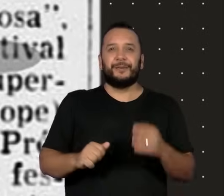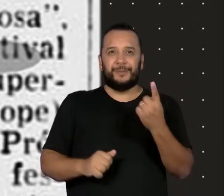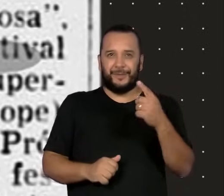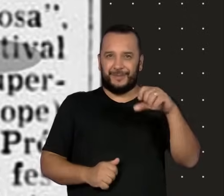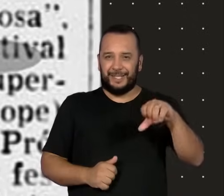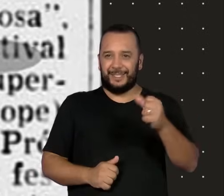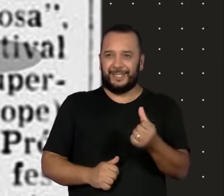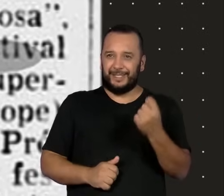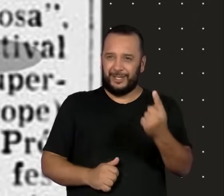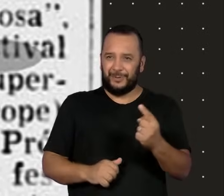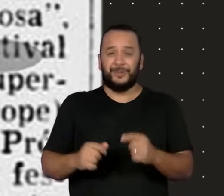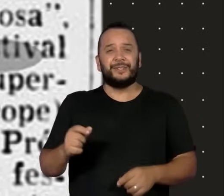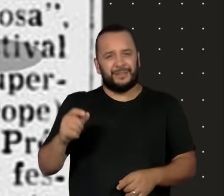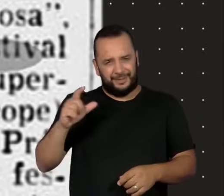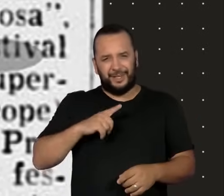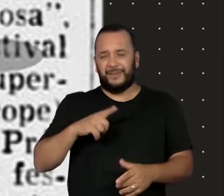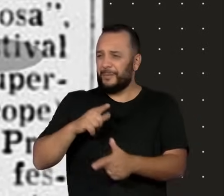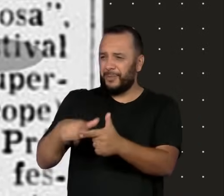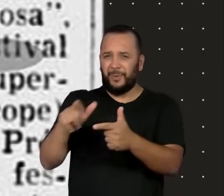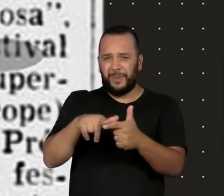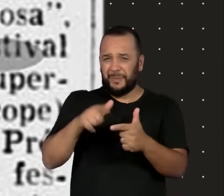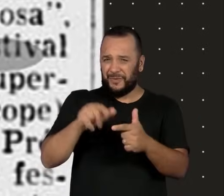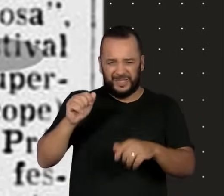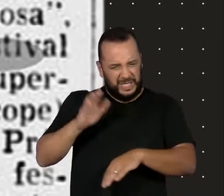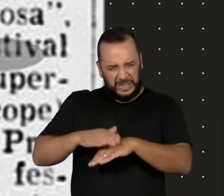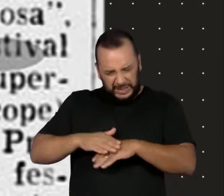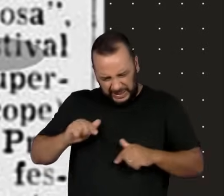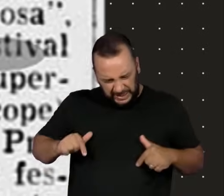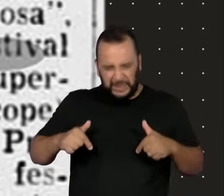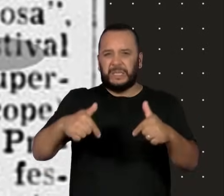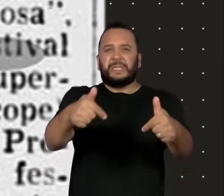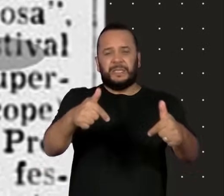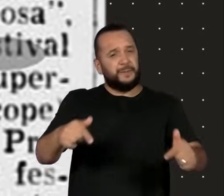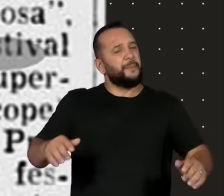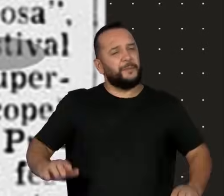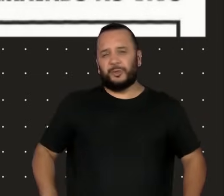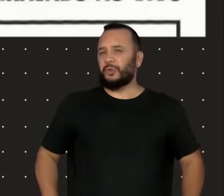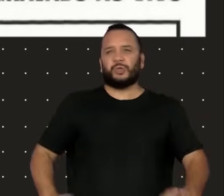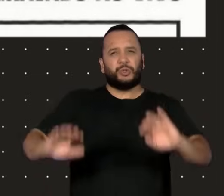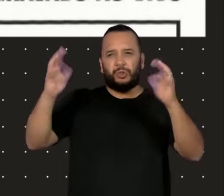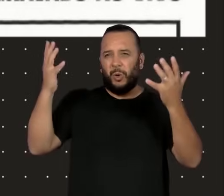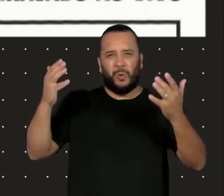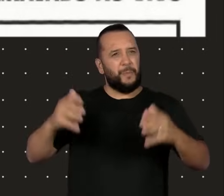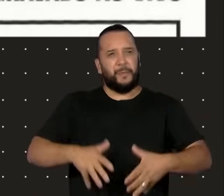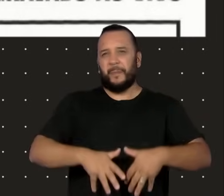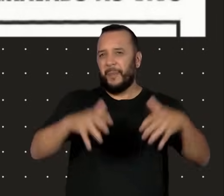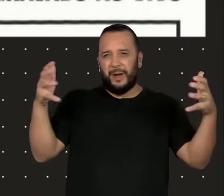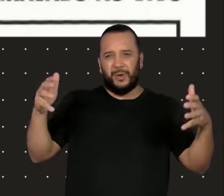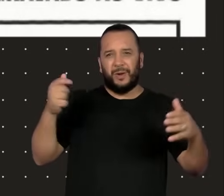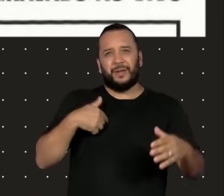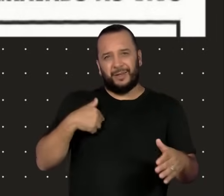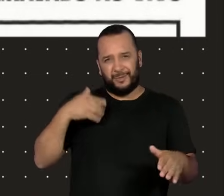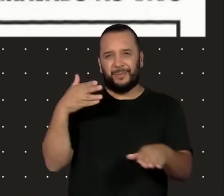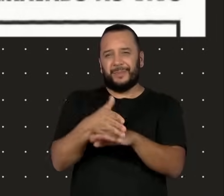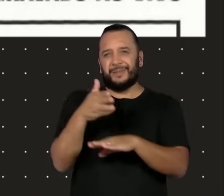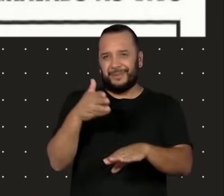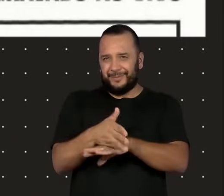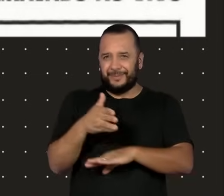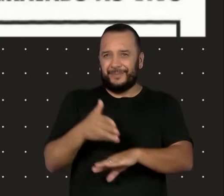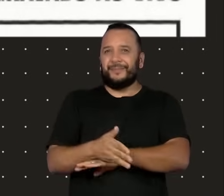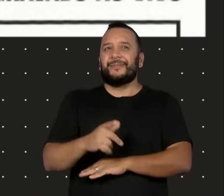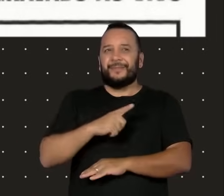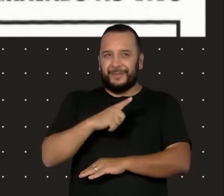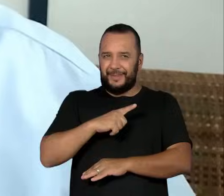Você enfrentou todos os problemas e realizou, na minha opinião, o maior espetáculo que eu já participei e